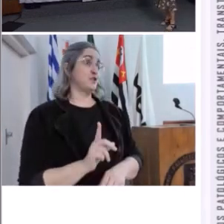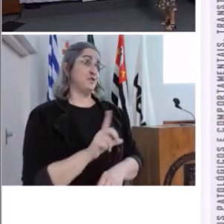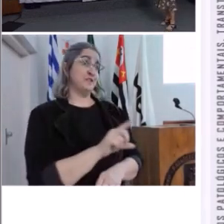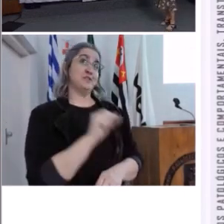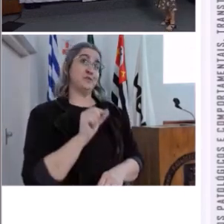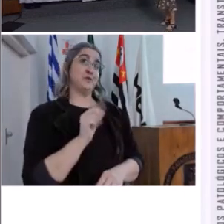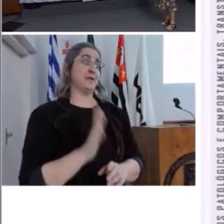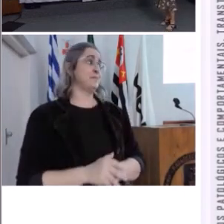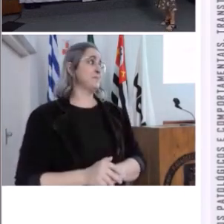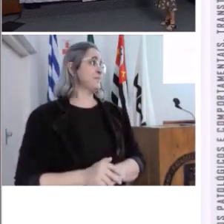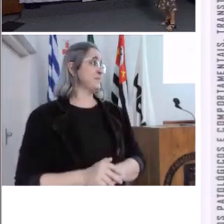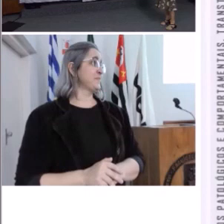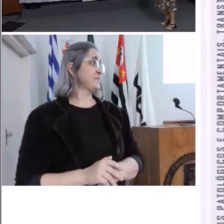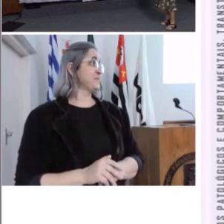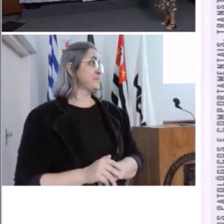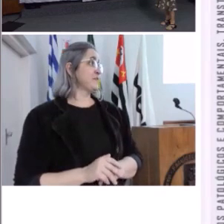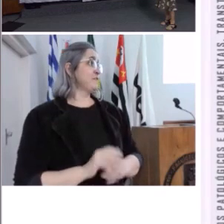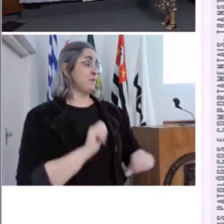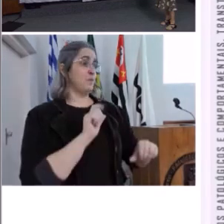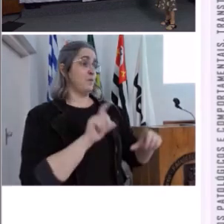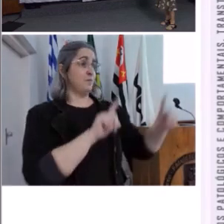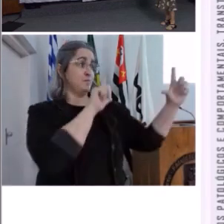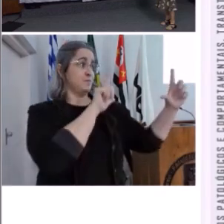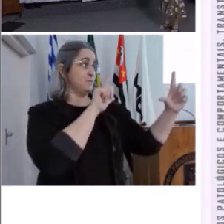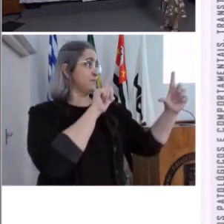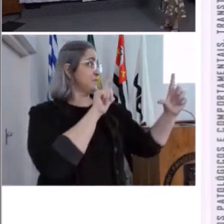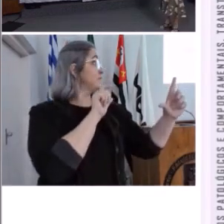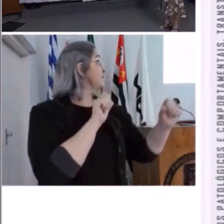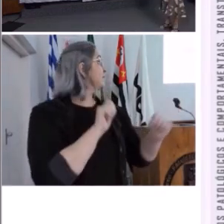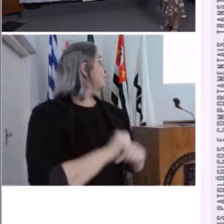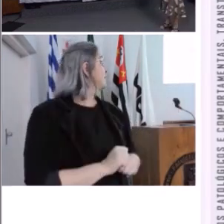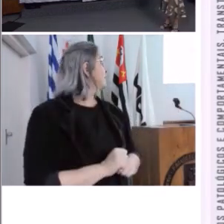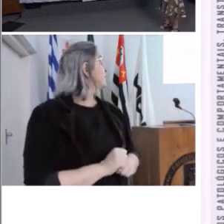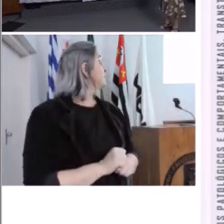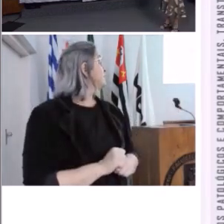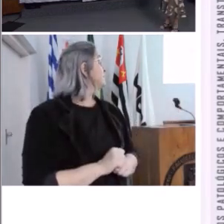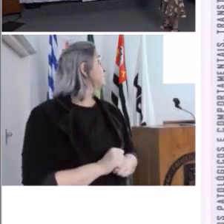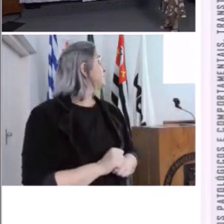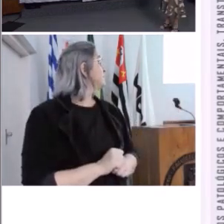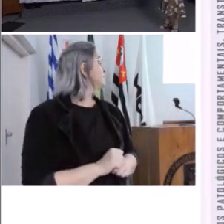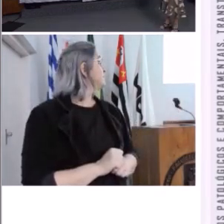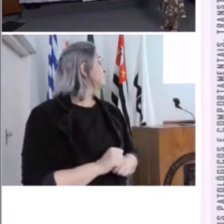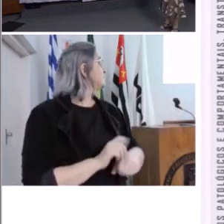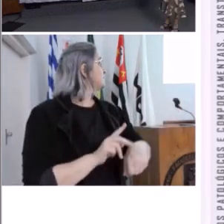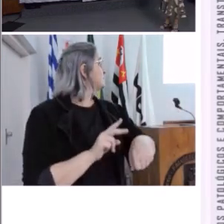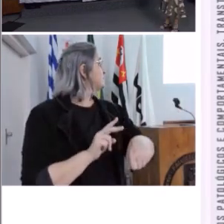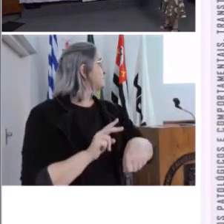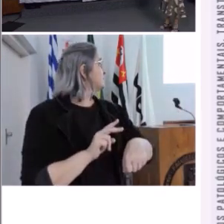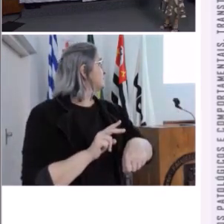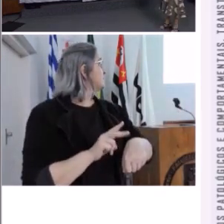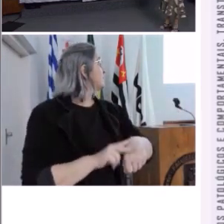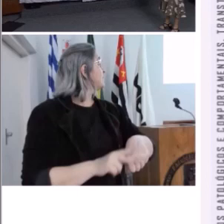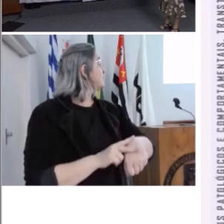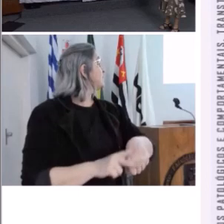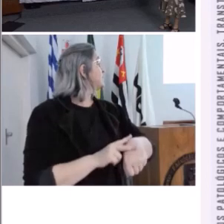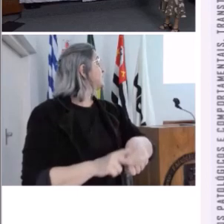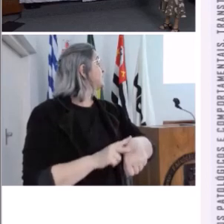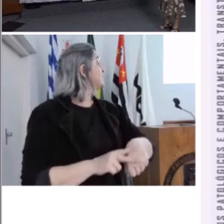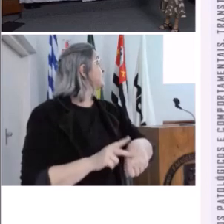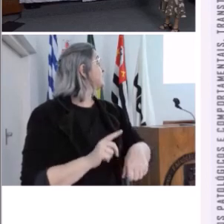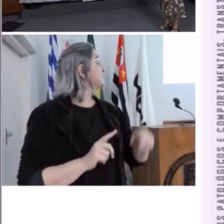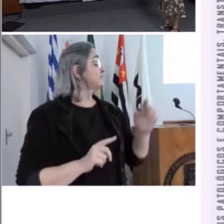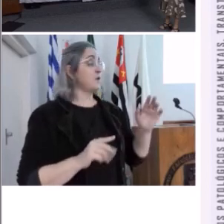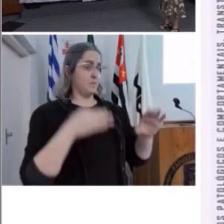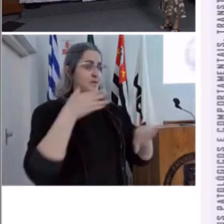opção. Vamos entra no verdinho da síndrome. No verdinho da síndrome, lá em cima. Aí,